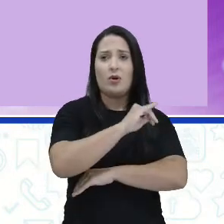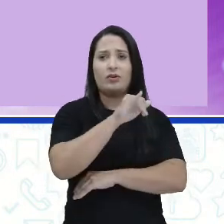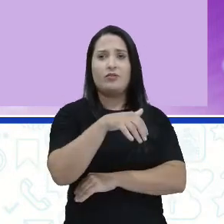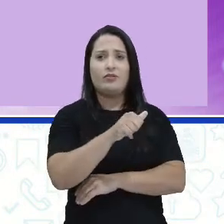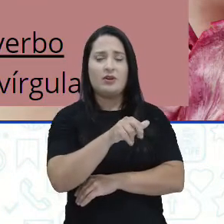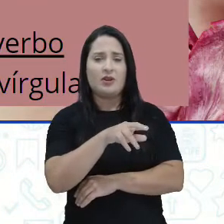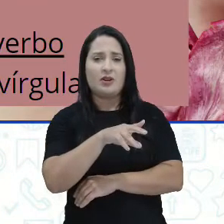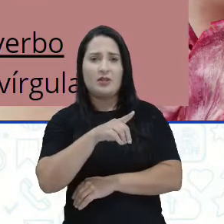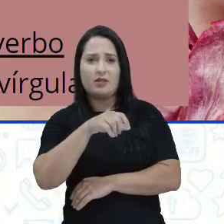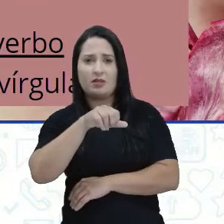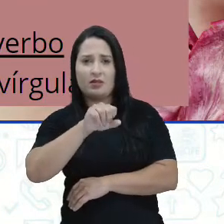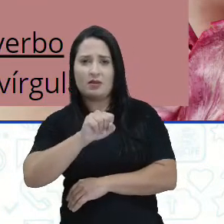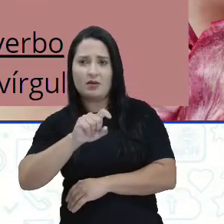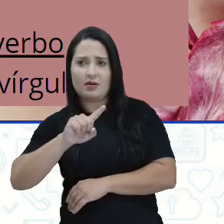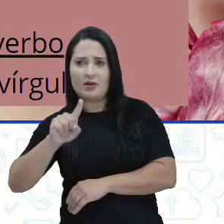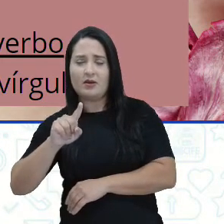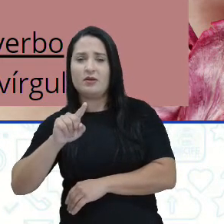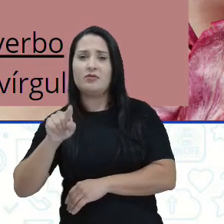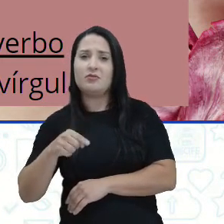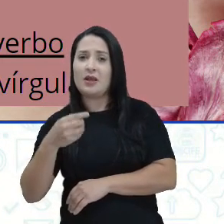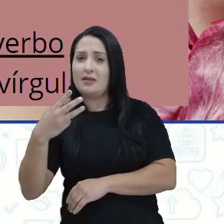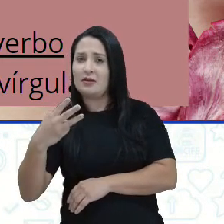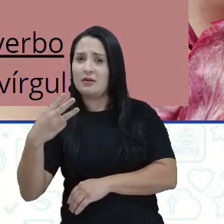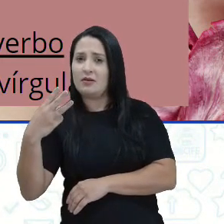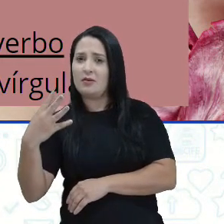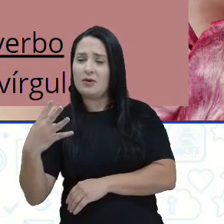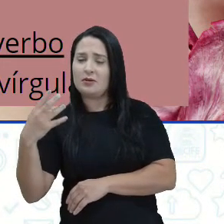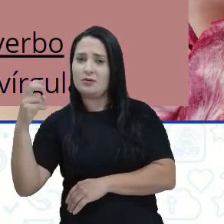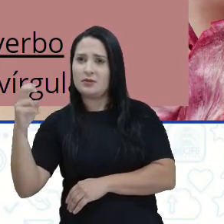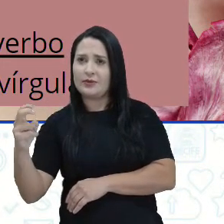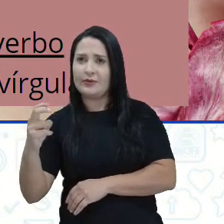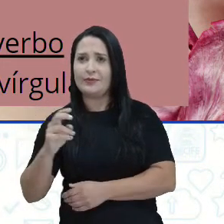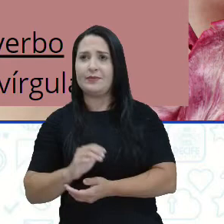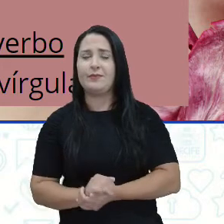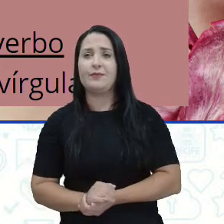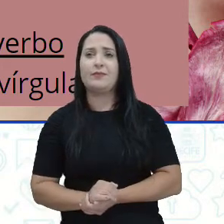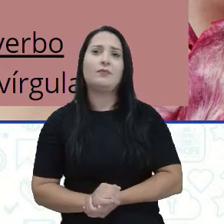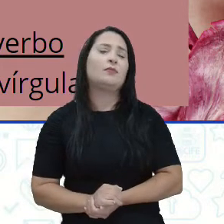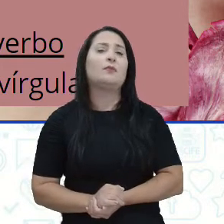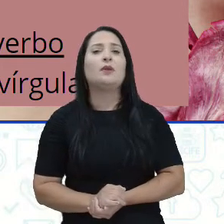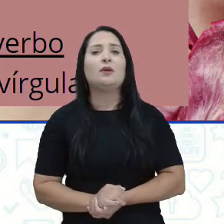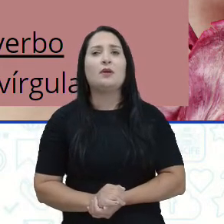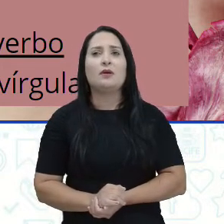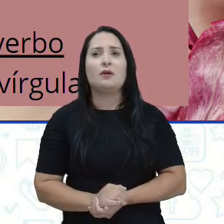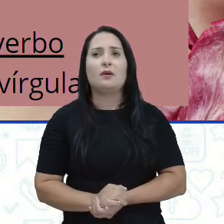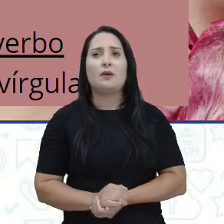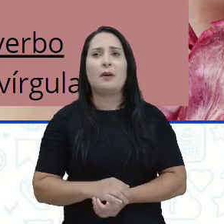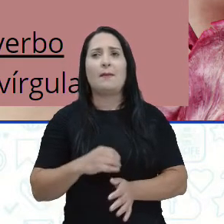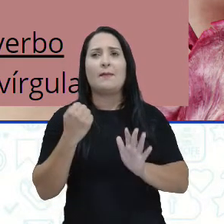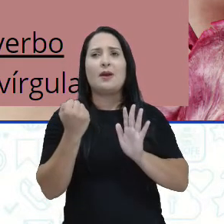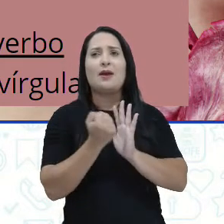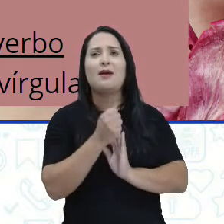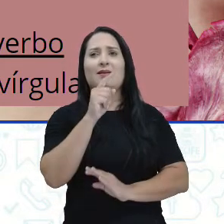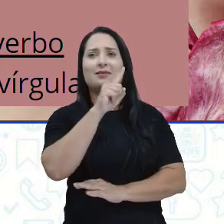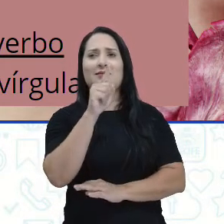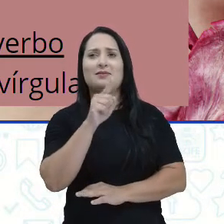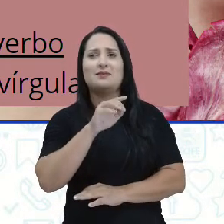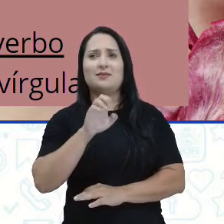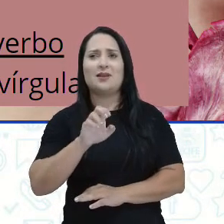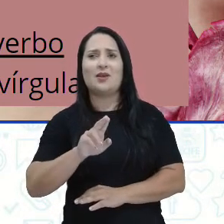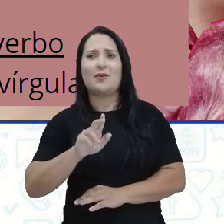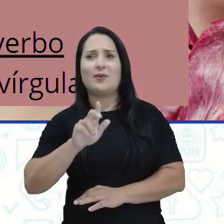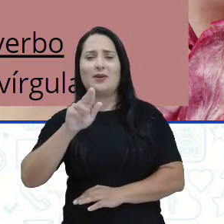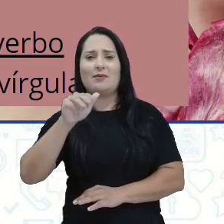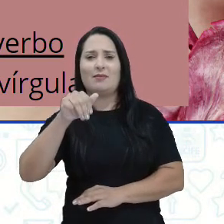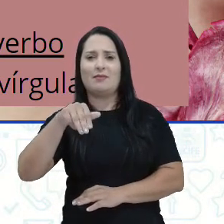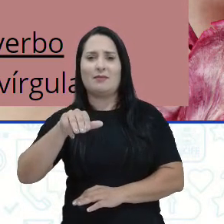Tranquilo, né? Para a próxima. Marcar o zeugma. Aí vocês, pronto, Camille, tu bota um negócio que é mais fácil, aí tu joga